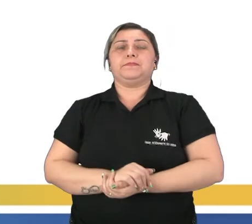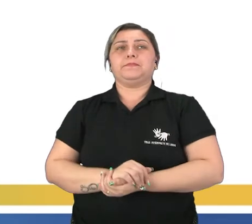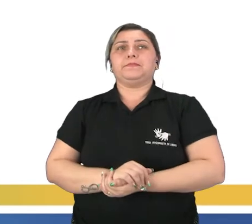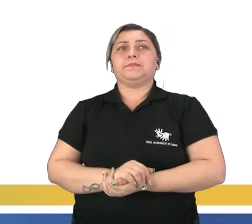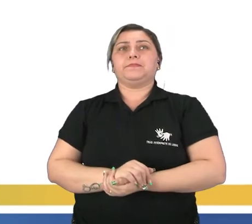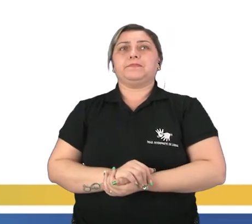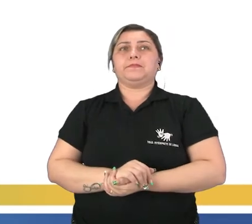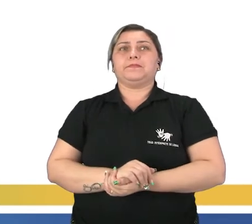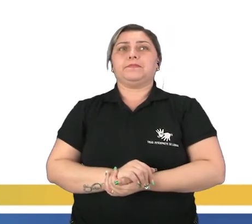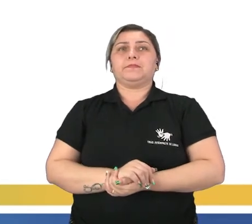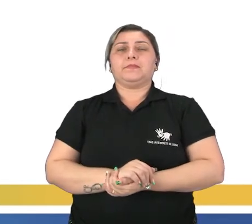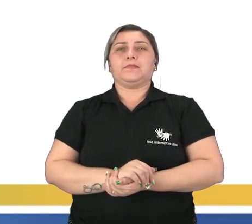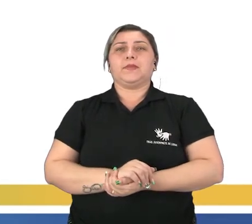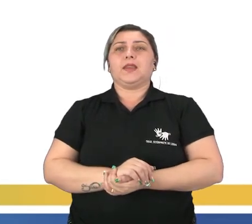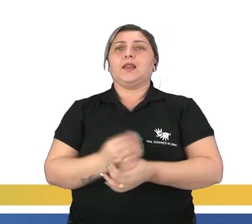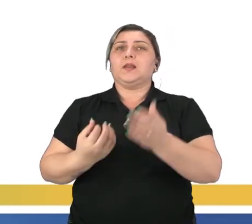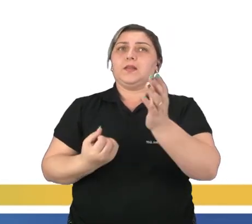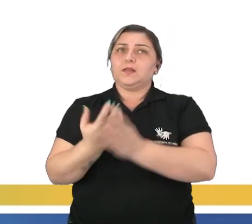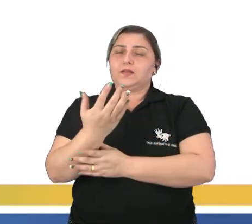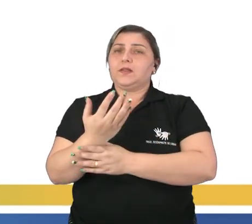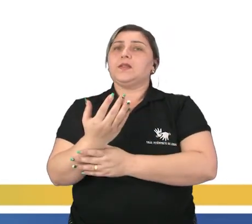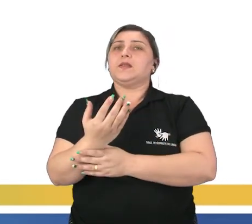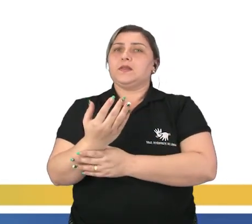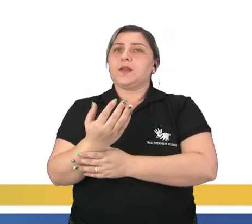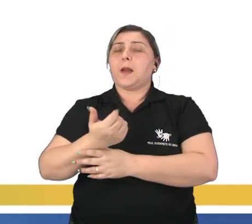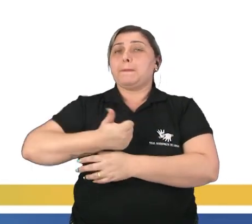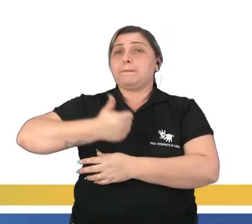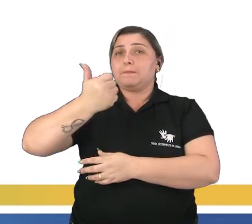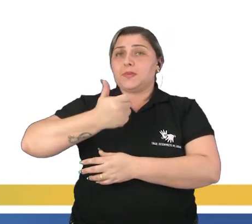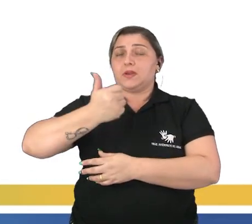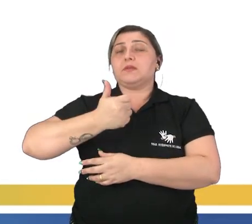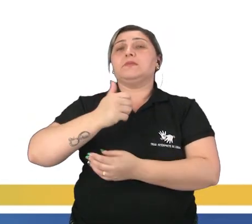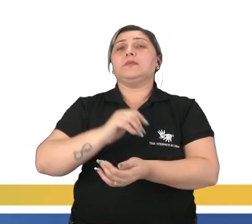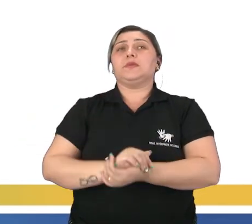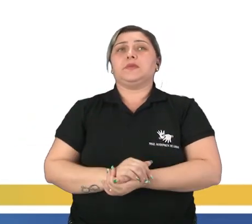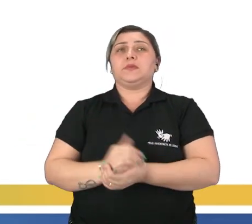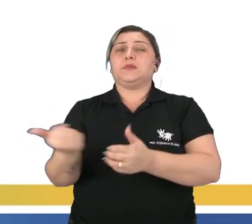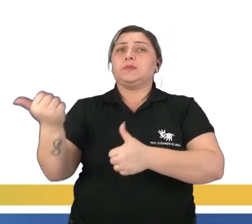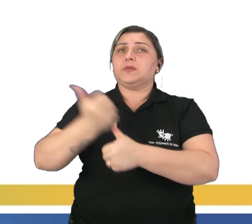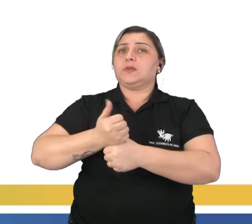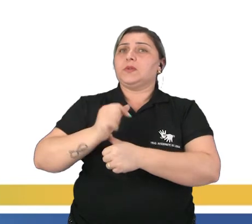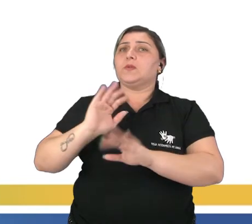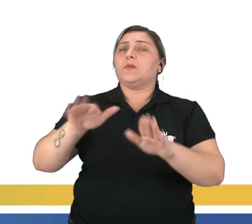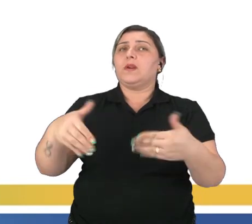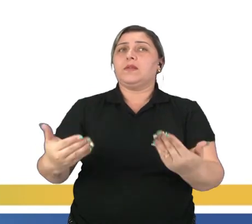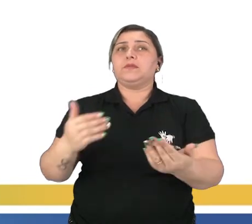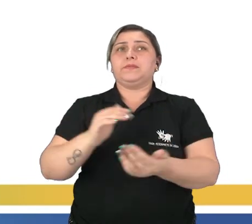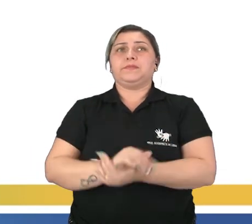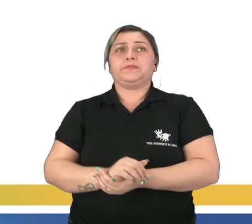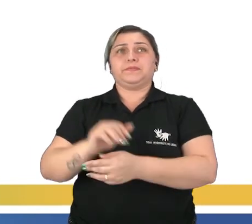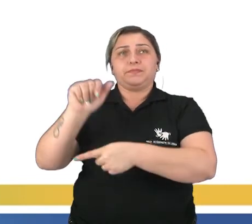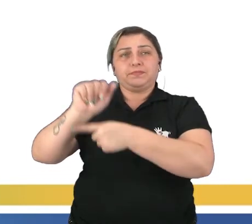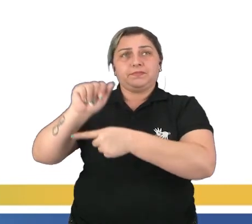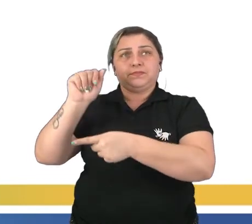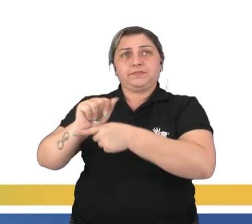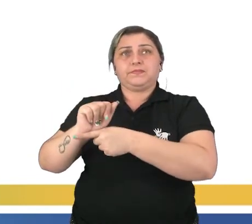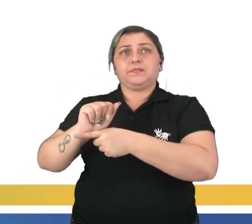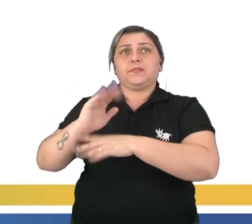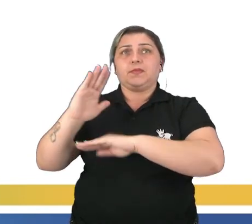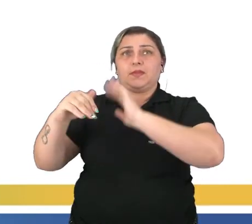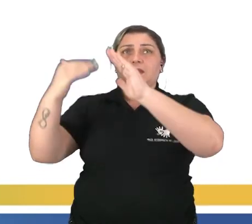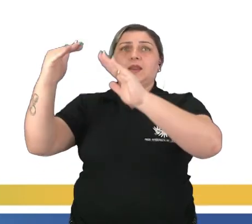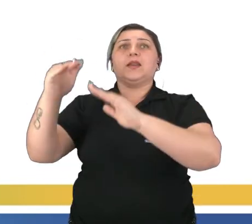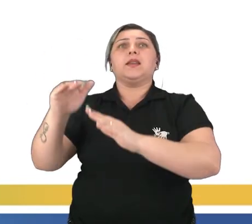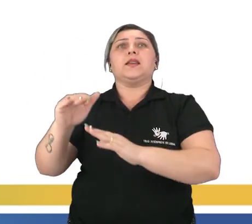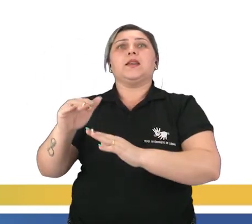pelo... Então, o produção artesanal, que foi esse primeiro estágio da produção, ele foi substituído por qual? Letra A, desenvolvimento